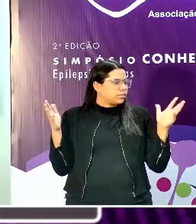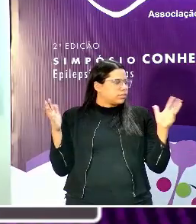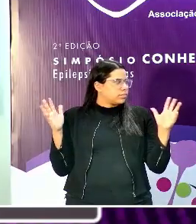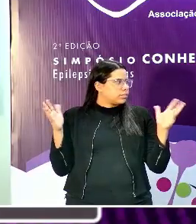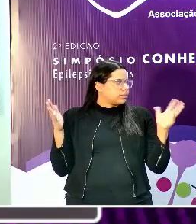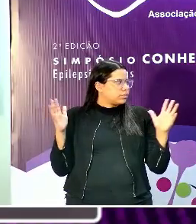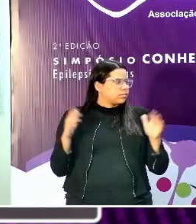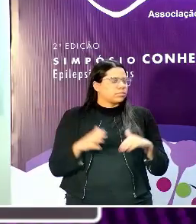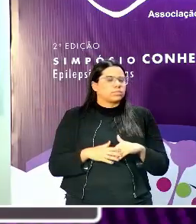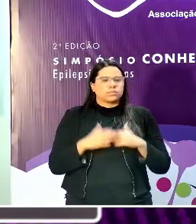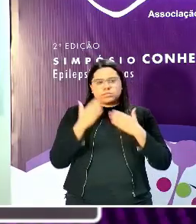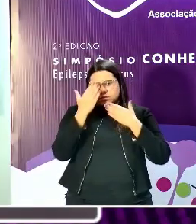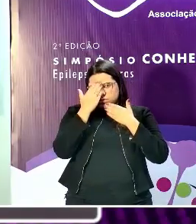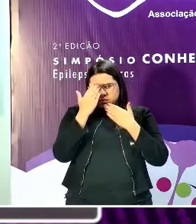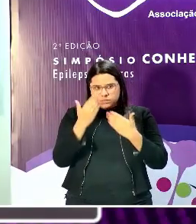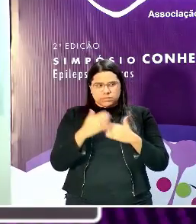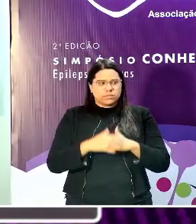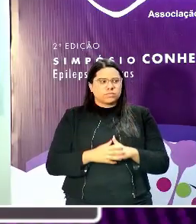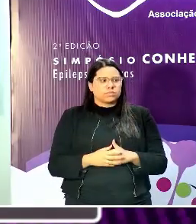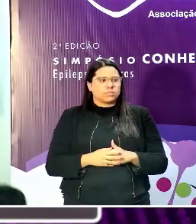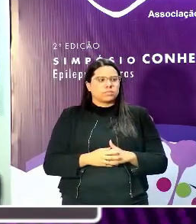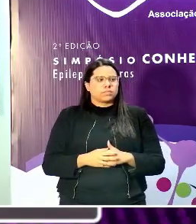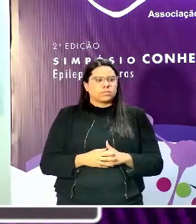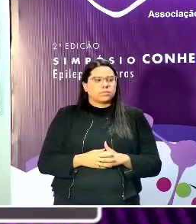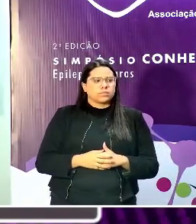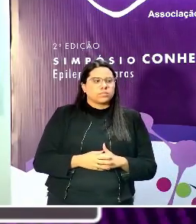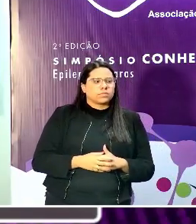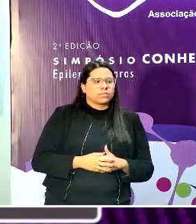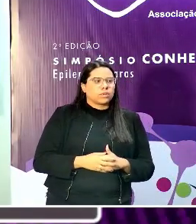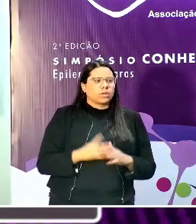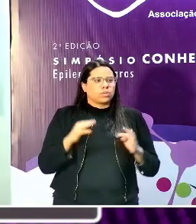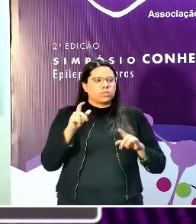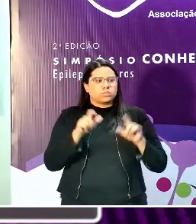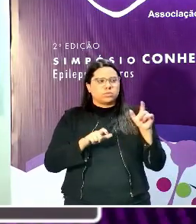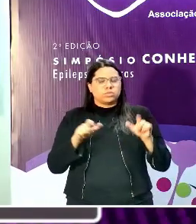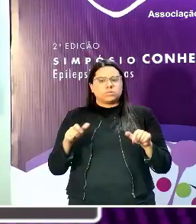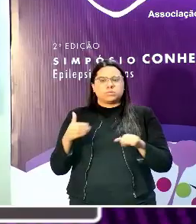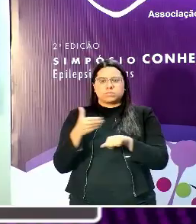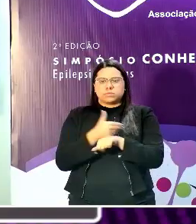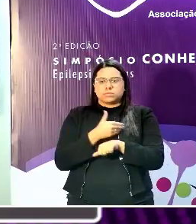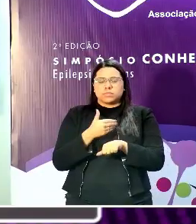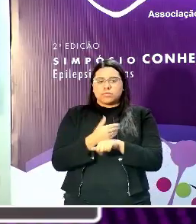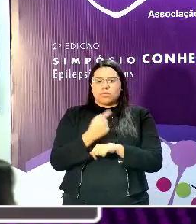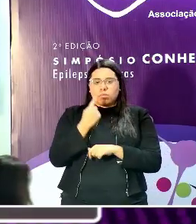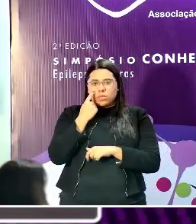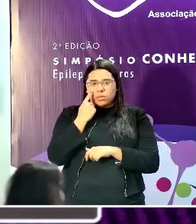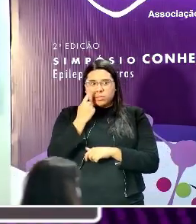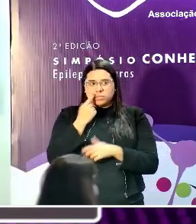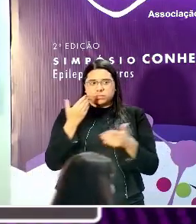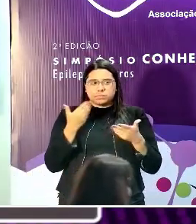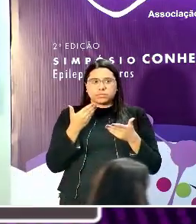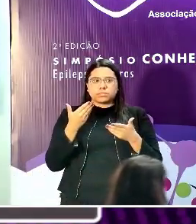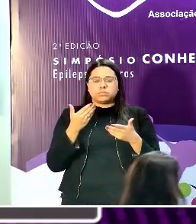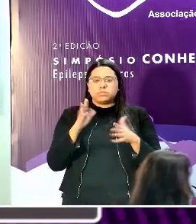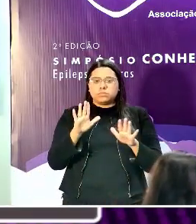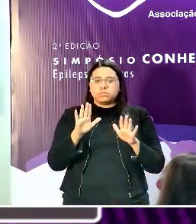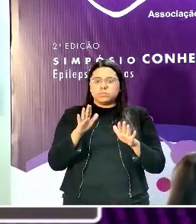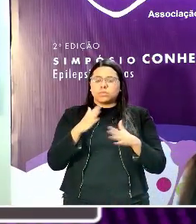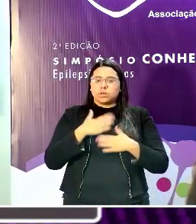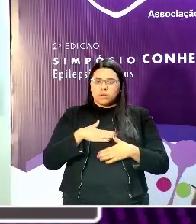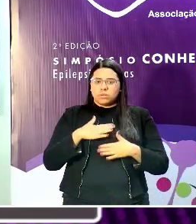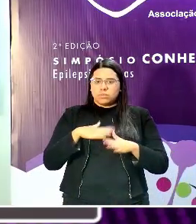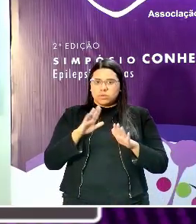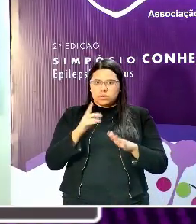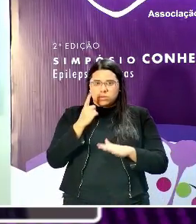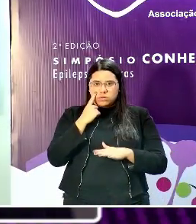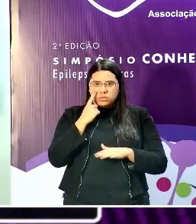Muito obrigada, doutor Lécio, a todos os participantes. E, olha, eu vou convocar só um minutinho aqui ainda,